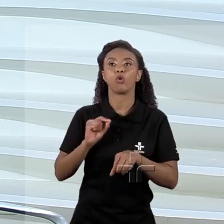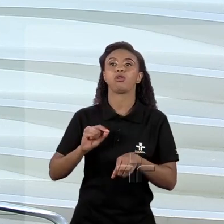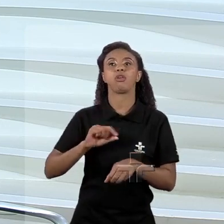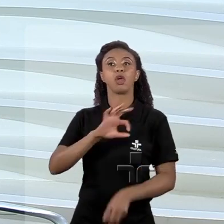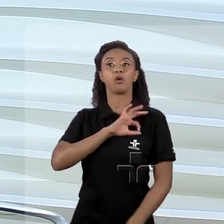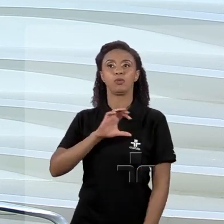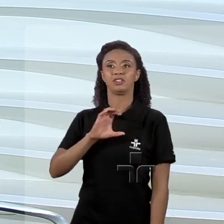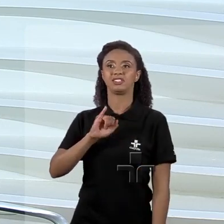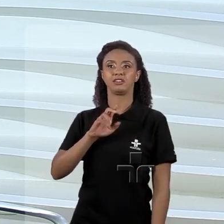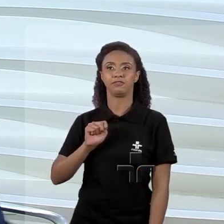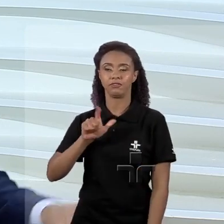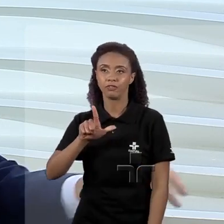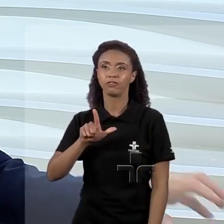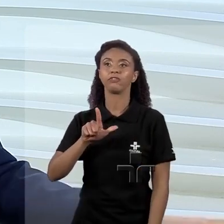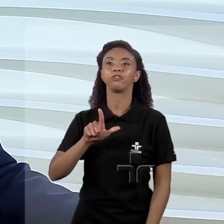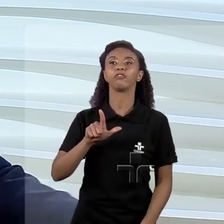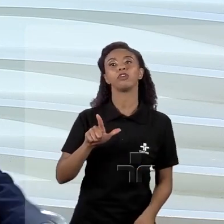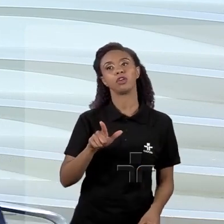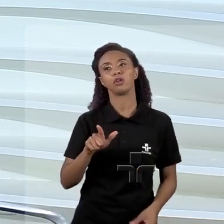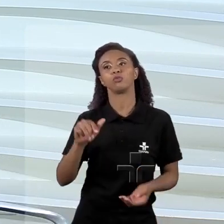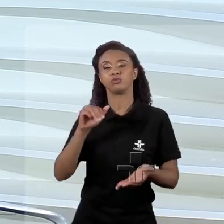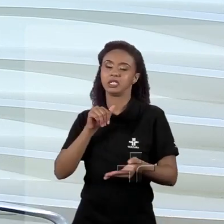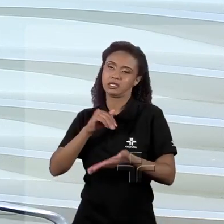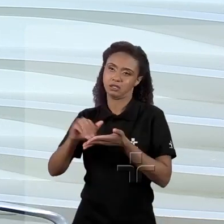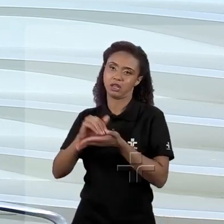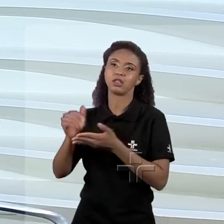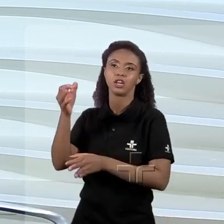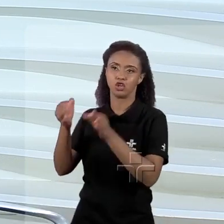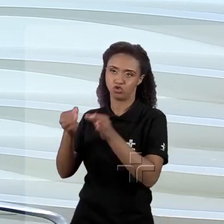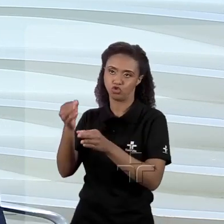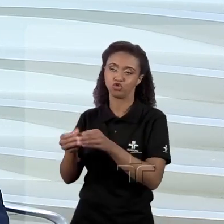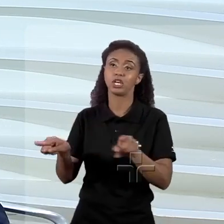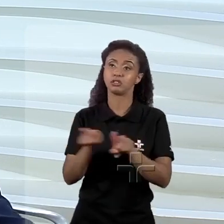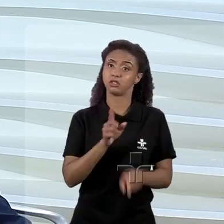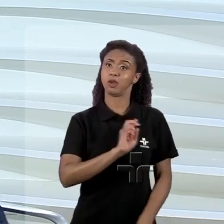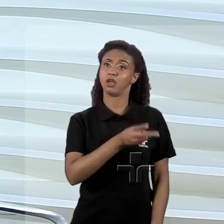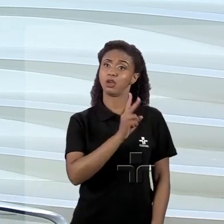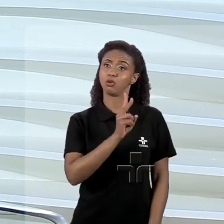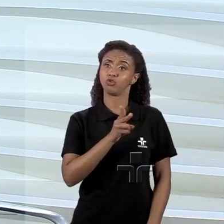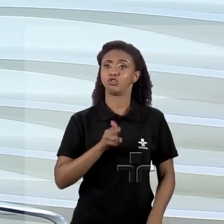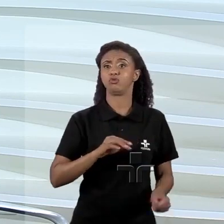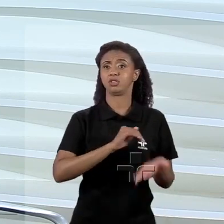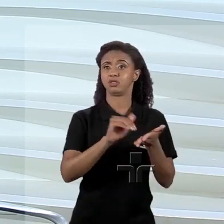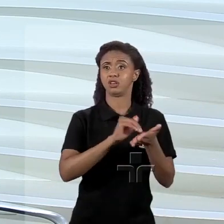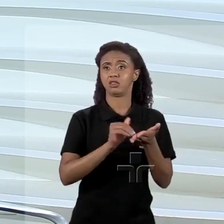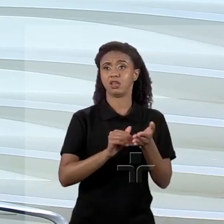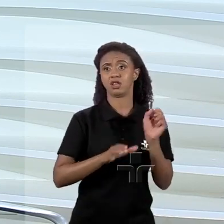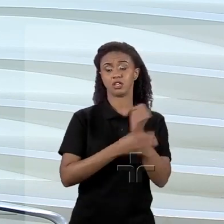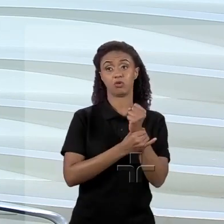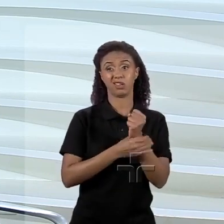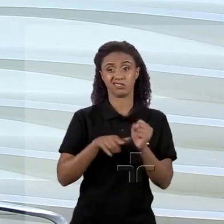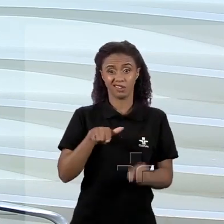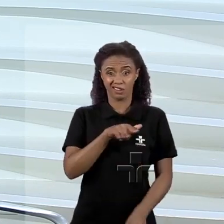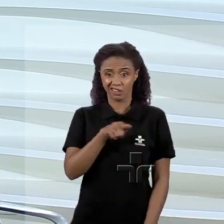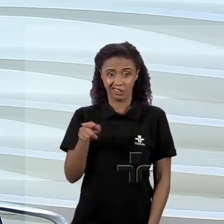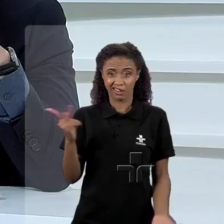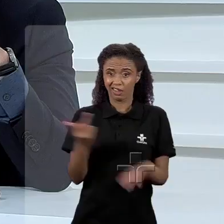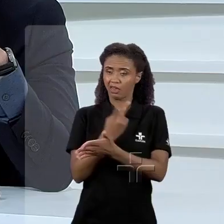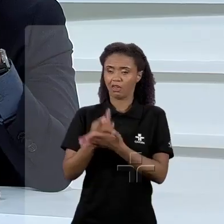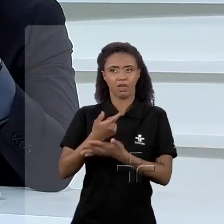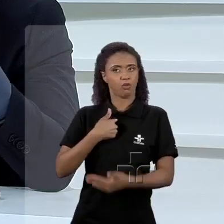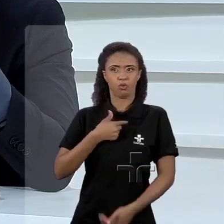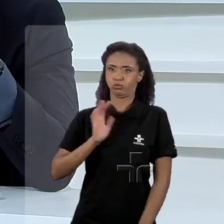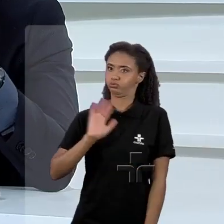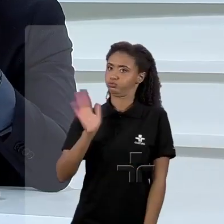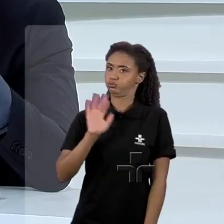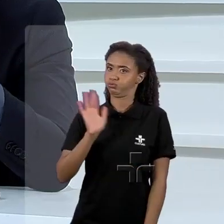na Secretaria de Justiça e manter a Polícia Militar na Secretaria de Segurança. Esse é um erro que eu não vou cometer, que ele tentou, aliás, continua